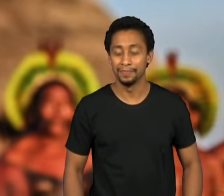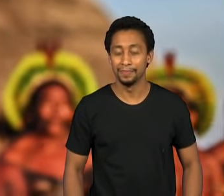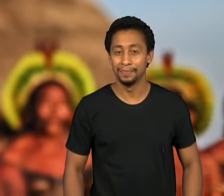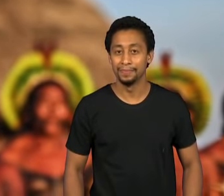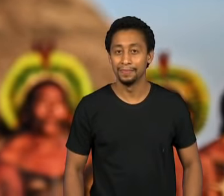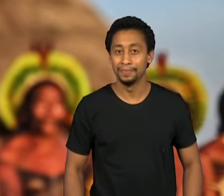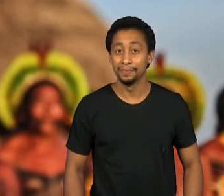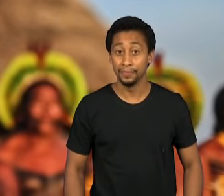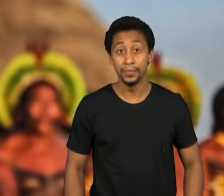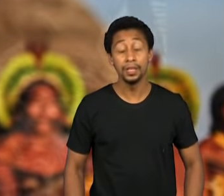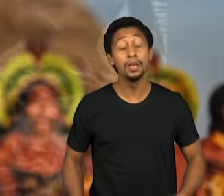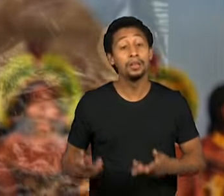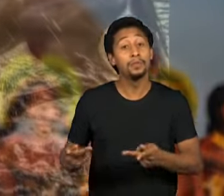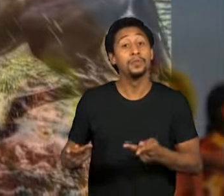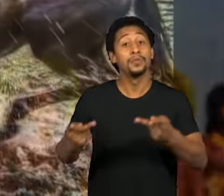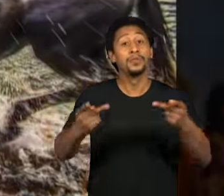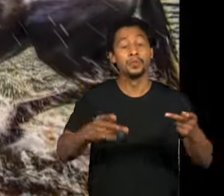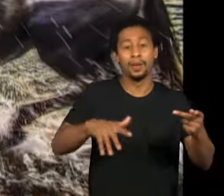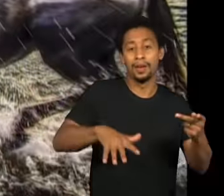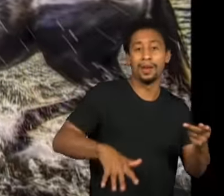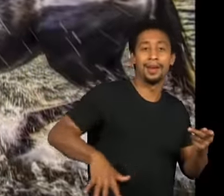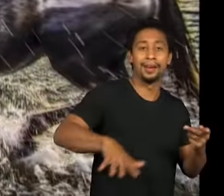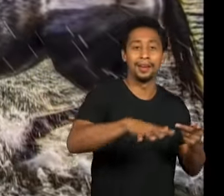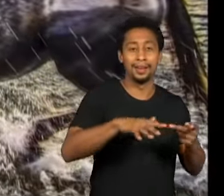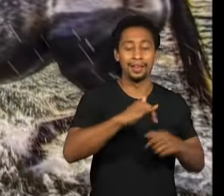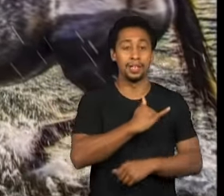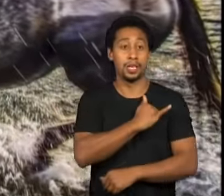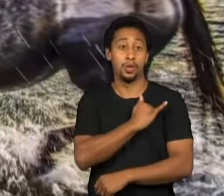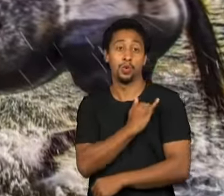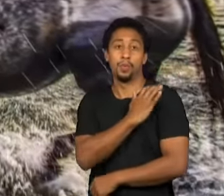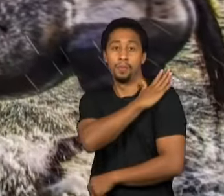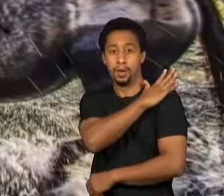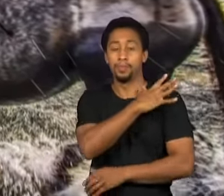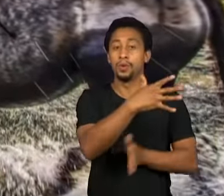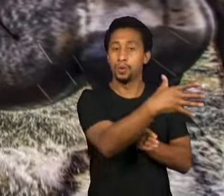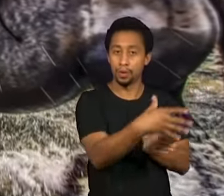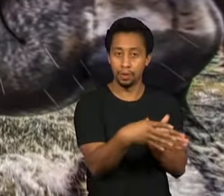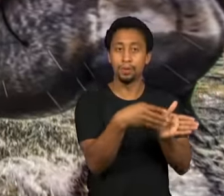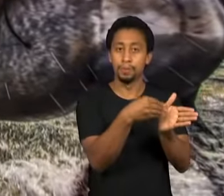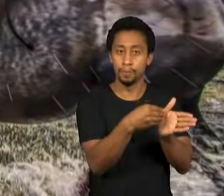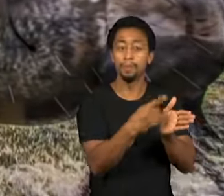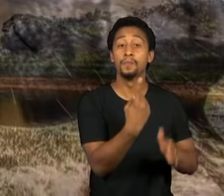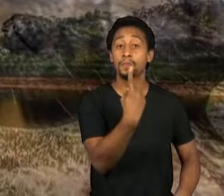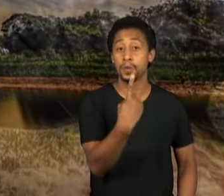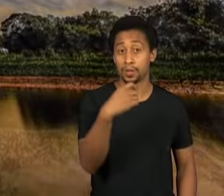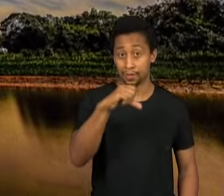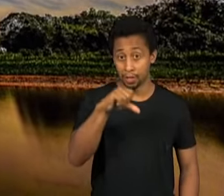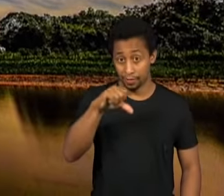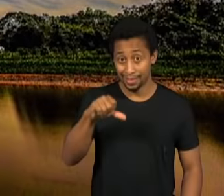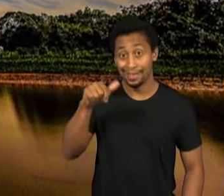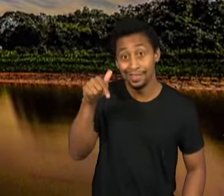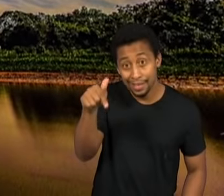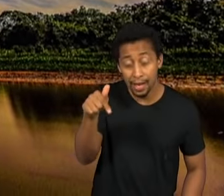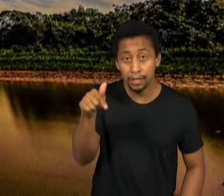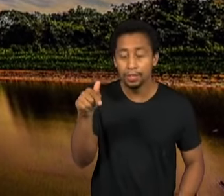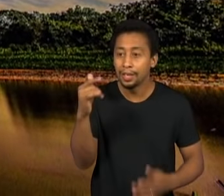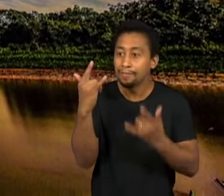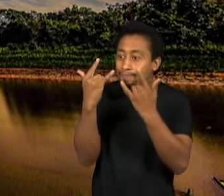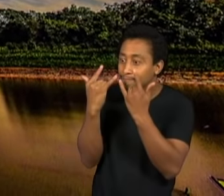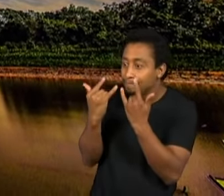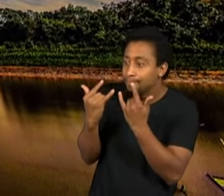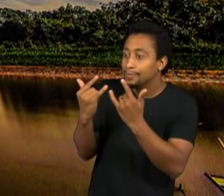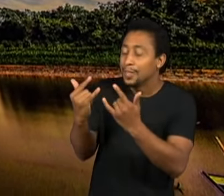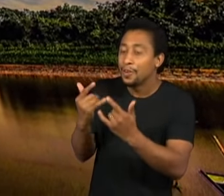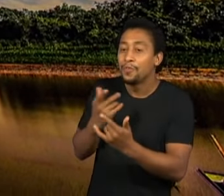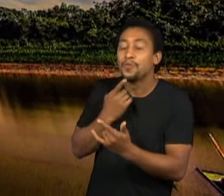Foi uma visita a uma aldeia Yanomami, no Amazonas, em 1997, que despertou o olhar